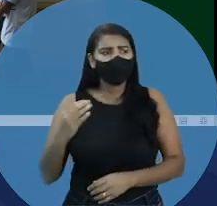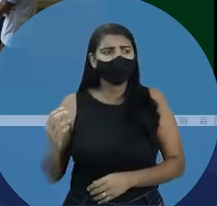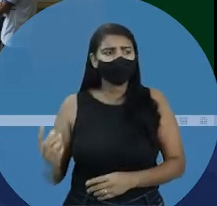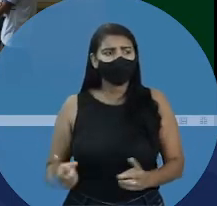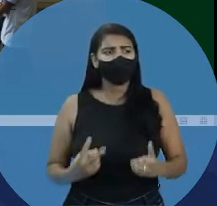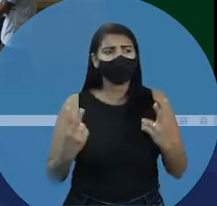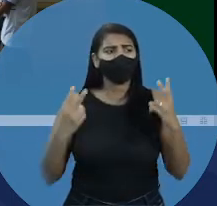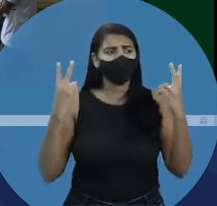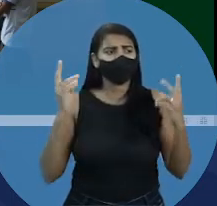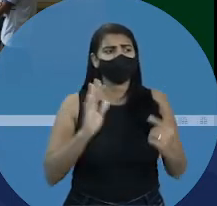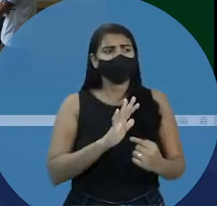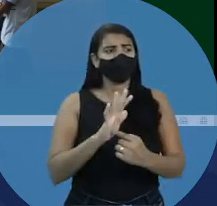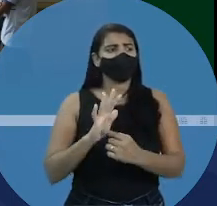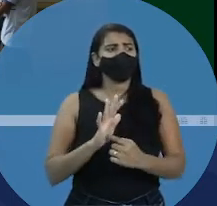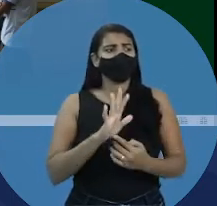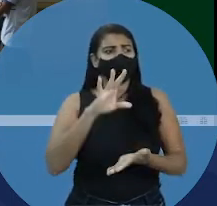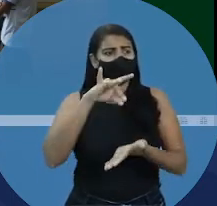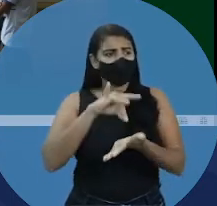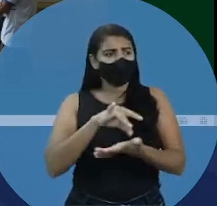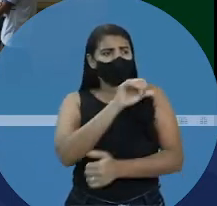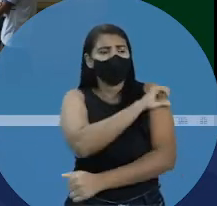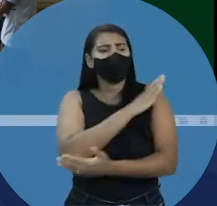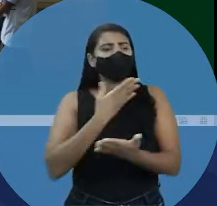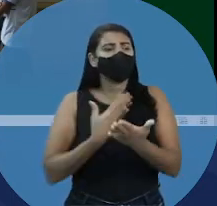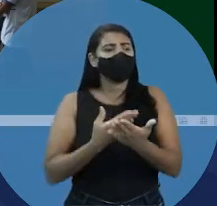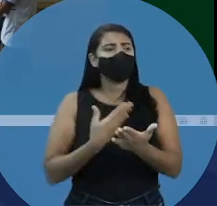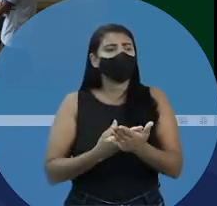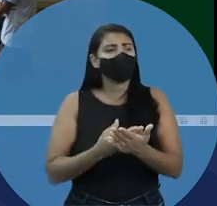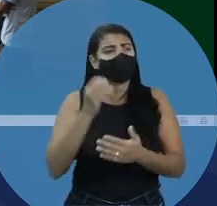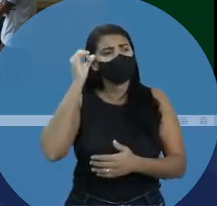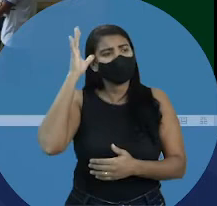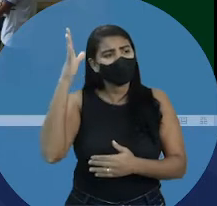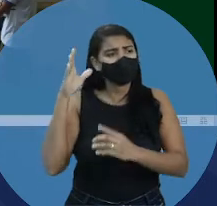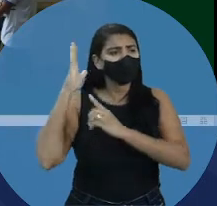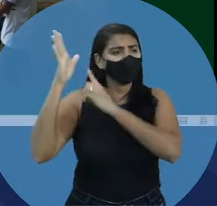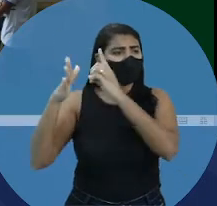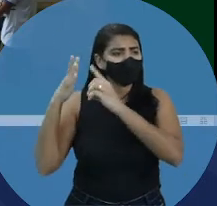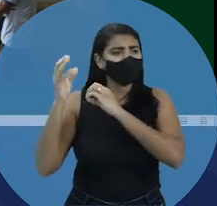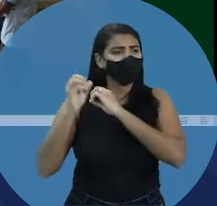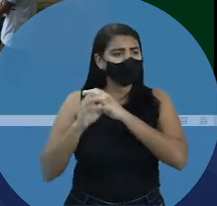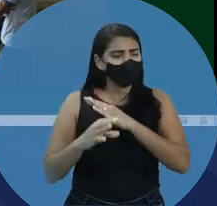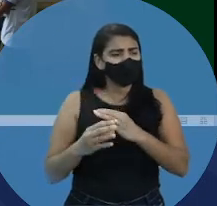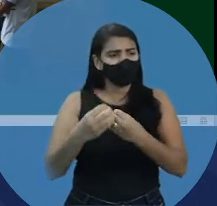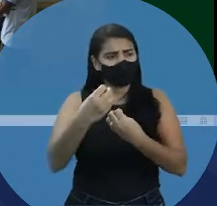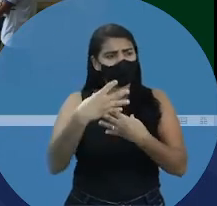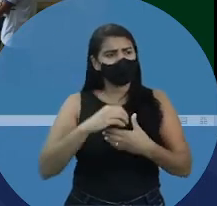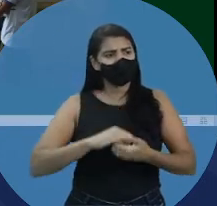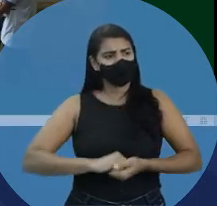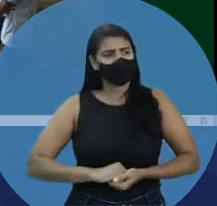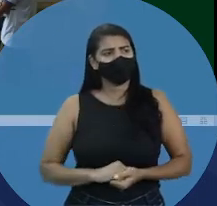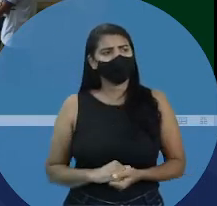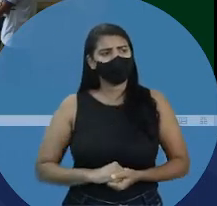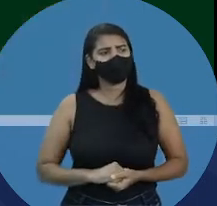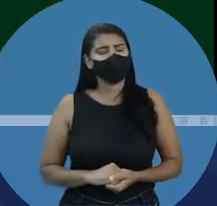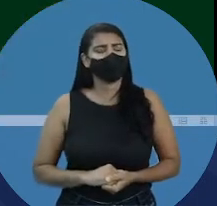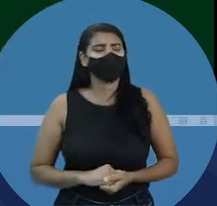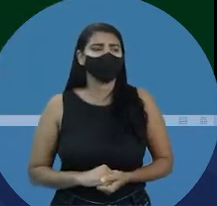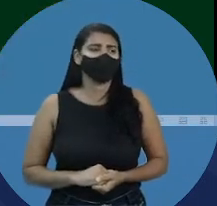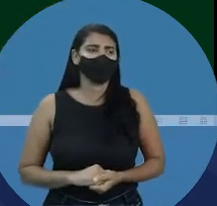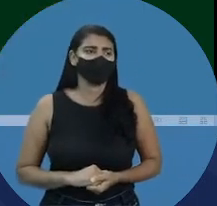disse anteriormente, o que o aluno traz como conhecimento, que o aluno ele carrega muito conhecimento. Pode passar.